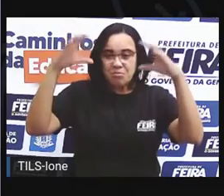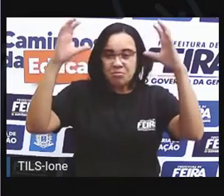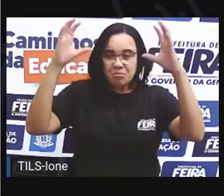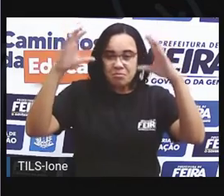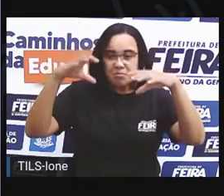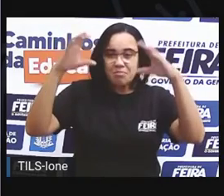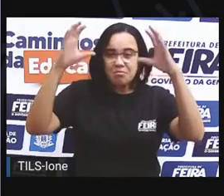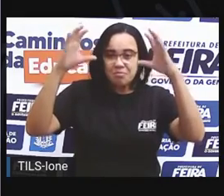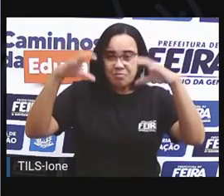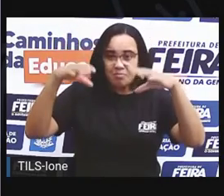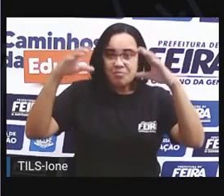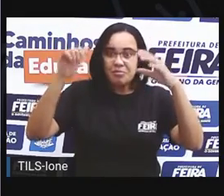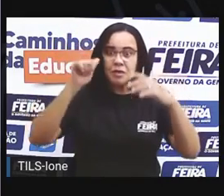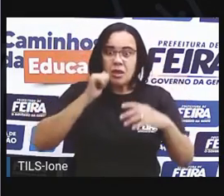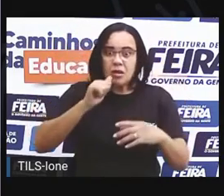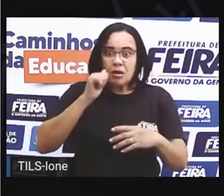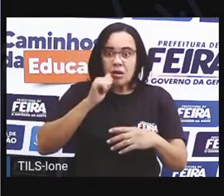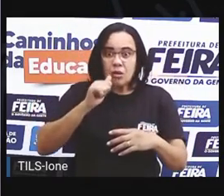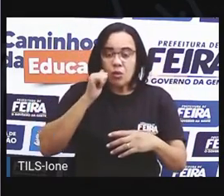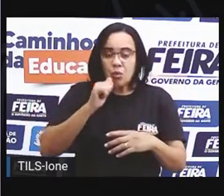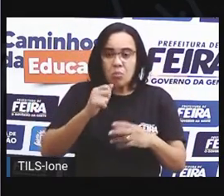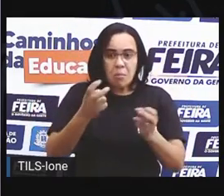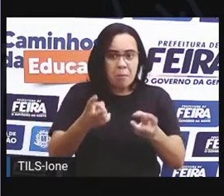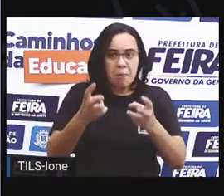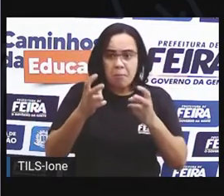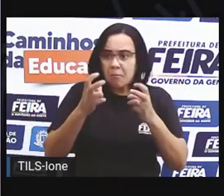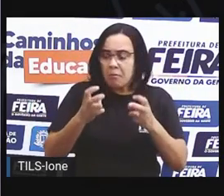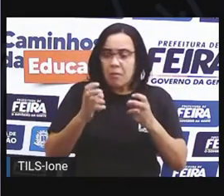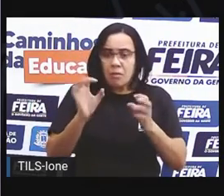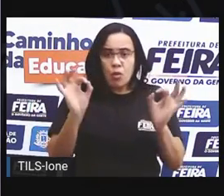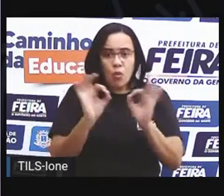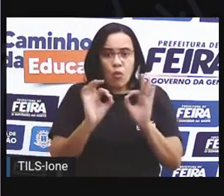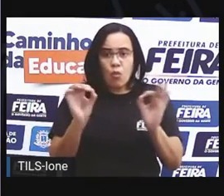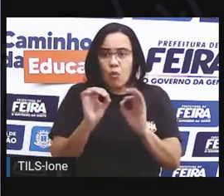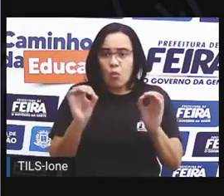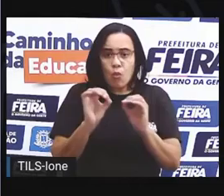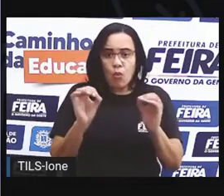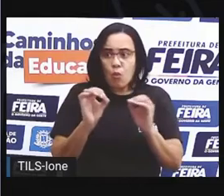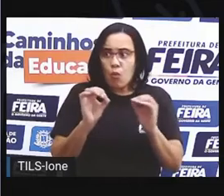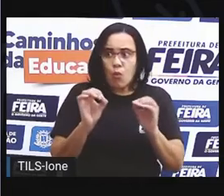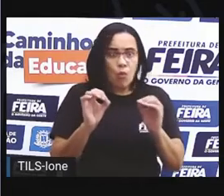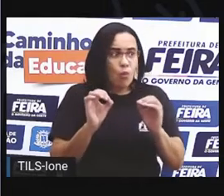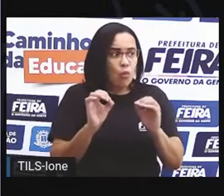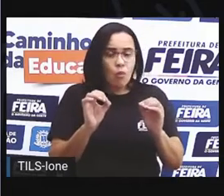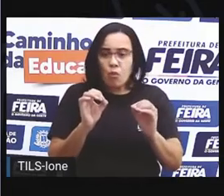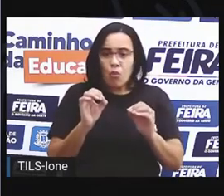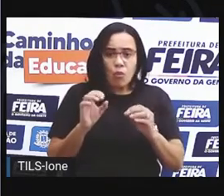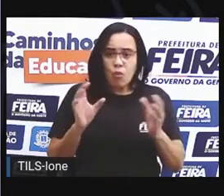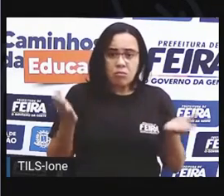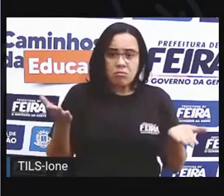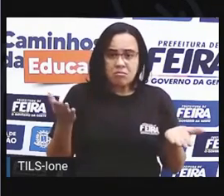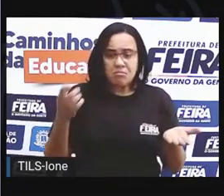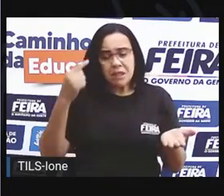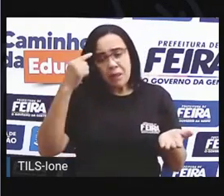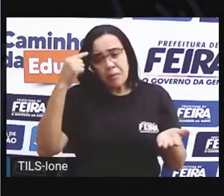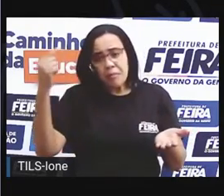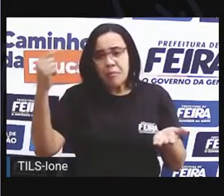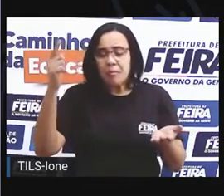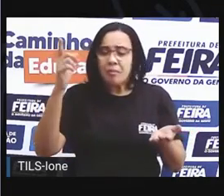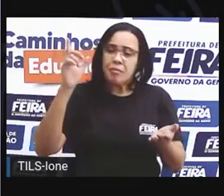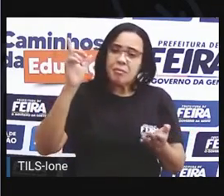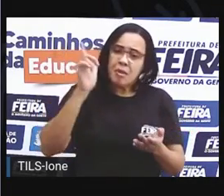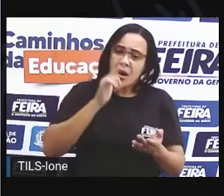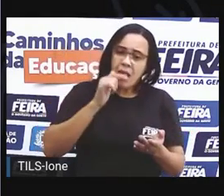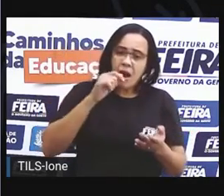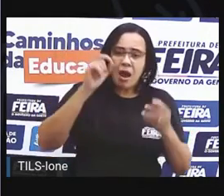A Bartira não tinha percebido ainda o que estava acontecendo. Ela achou que pudesse ser água das folhas do